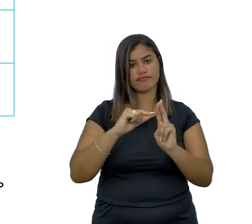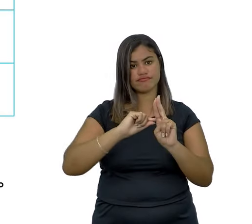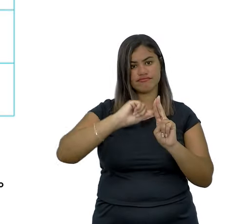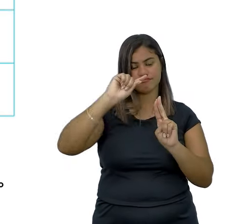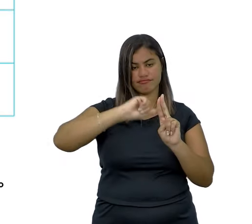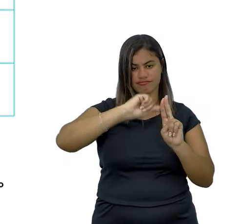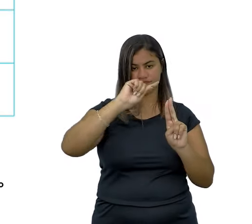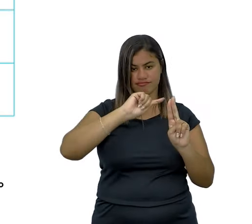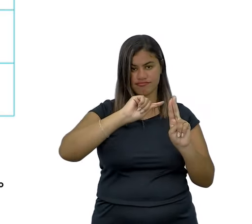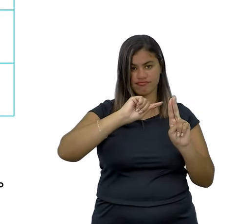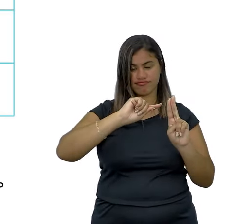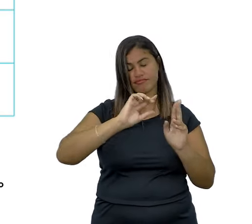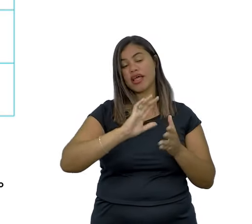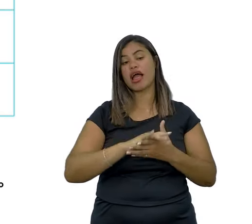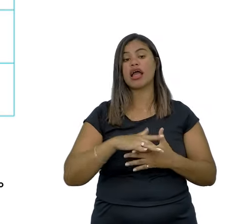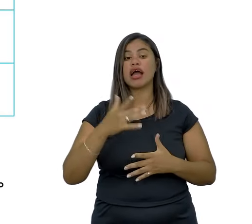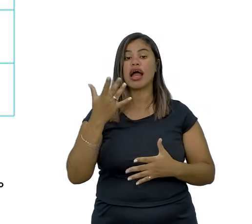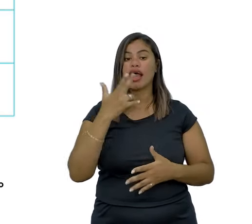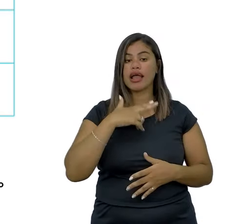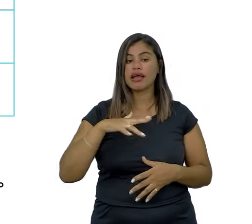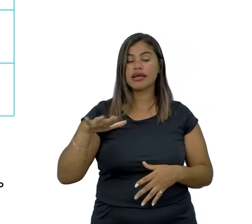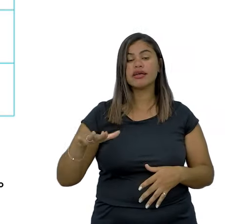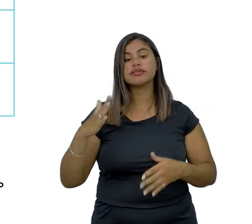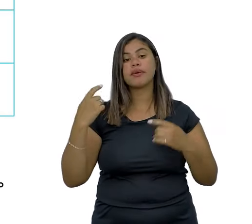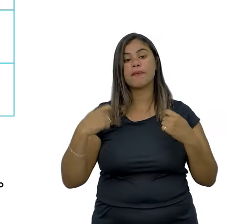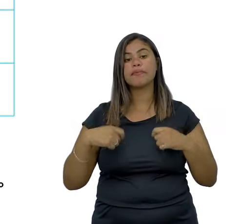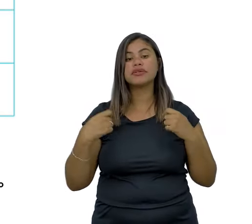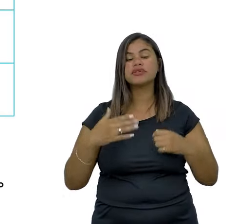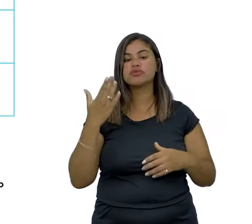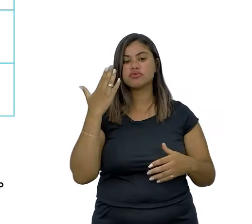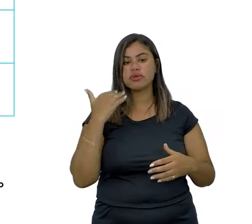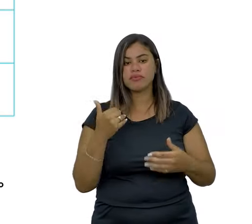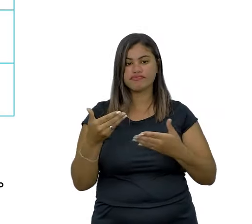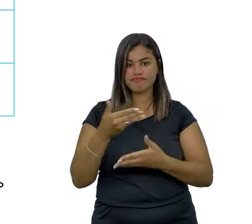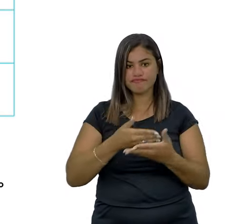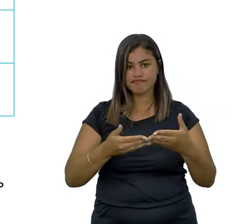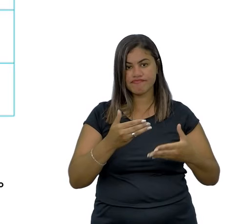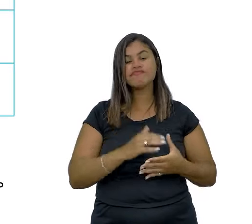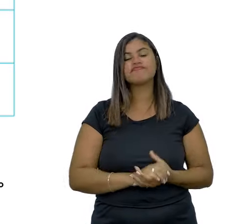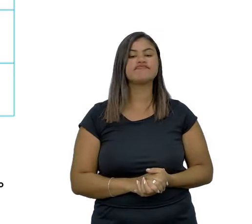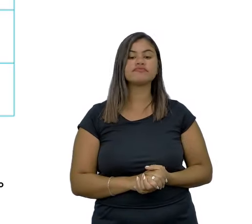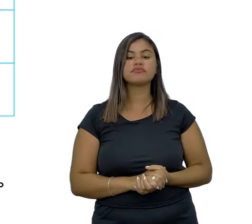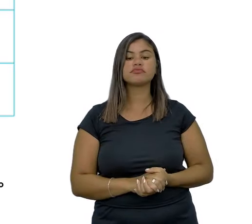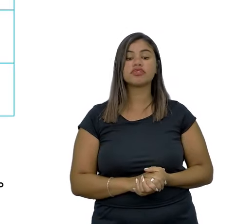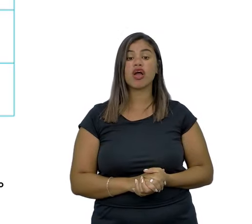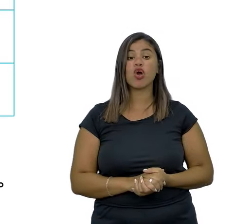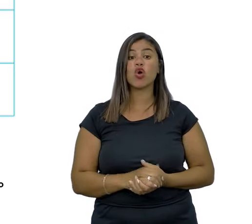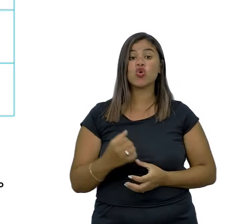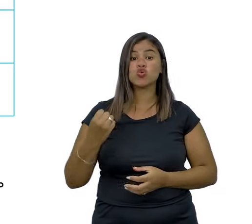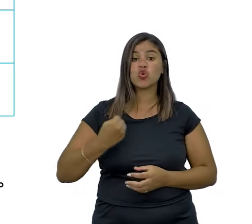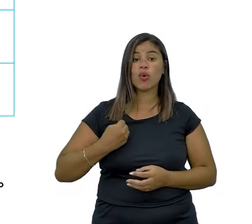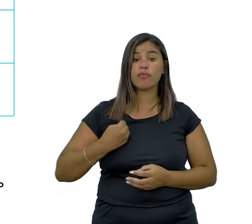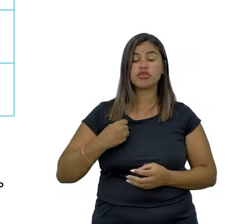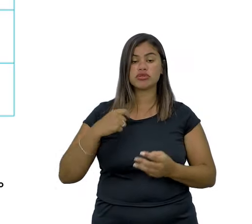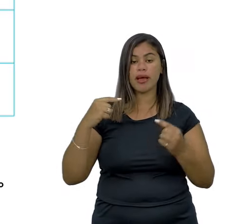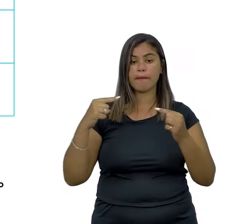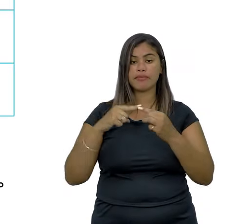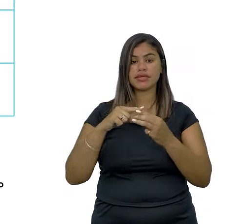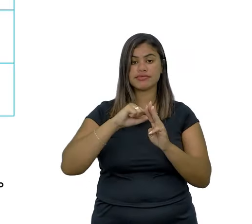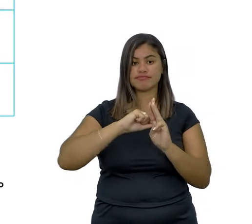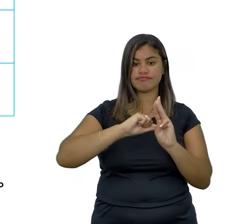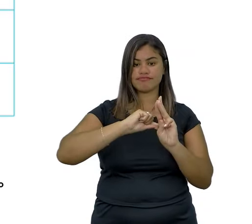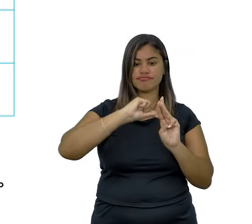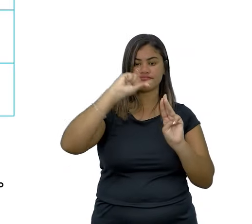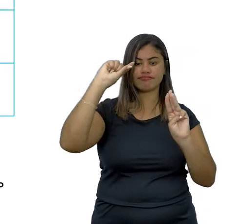sucessivamente. Então, as crianças precisam fazer essas relações. Nos números com três algarismos, eles